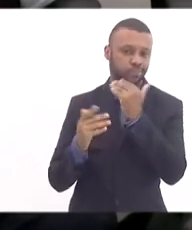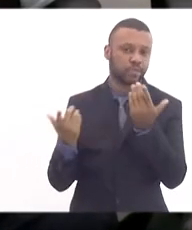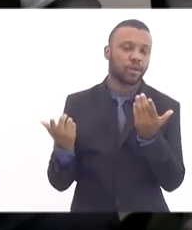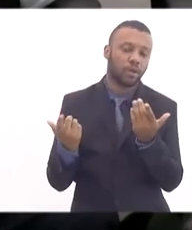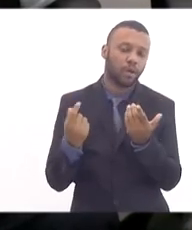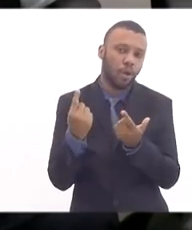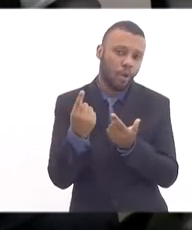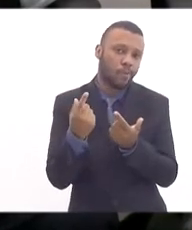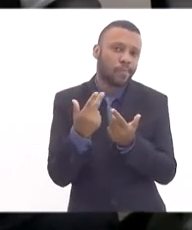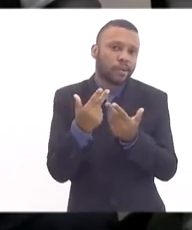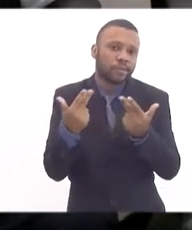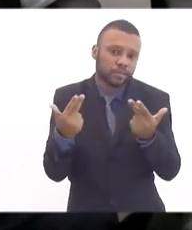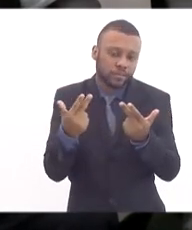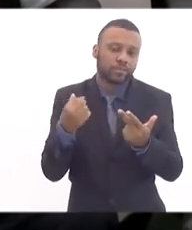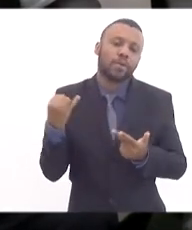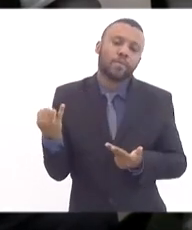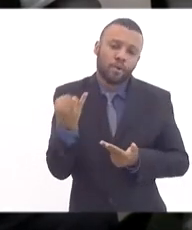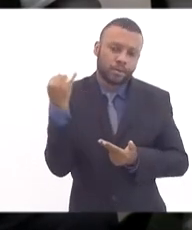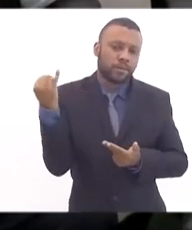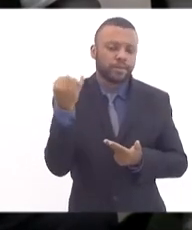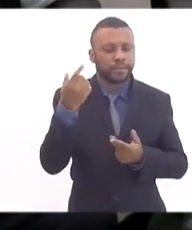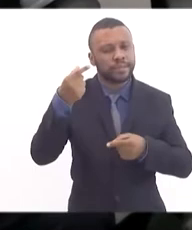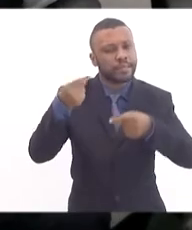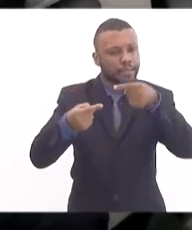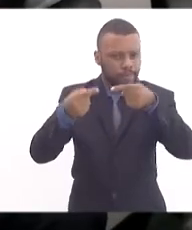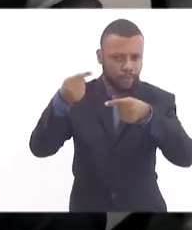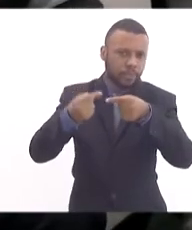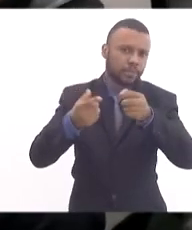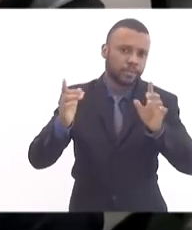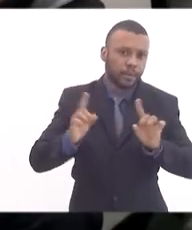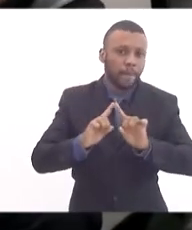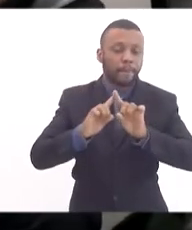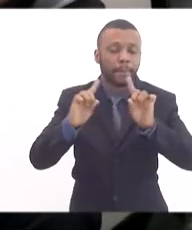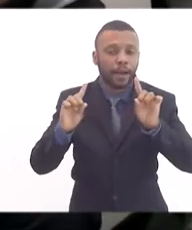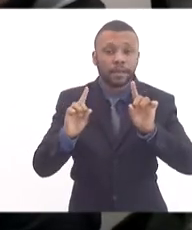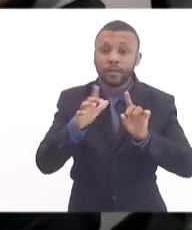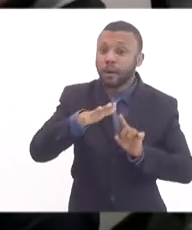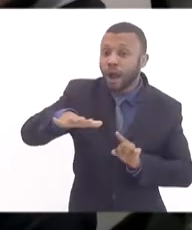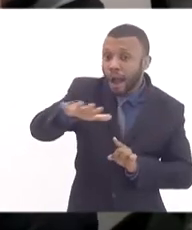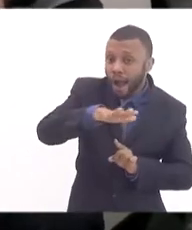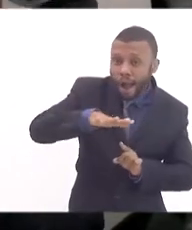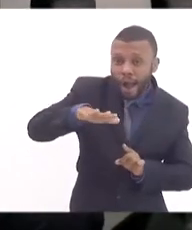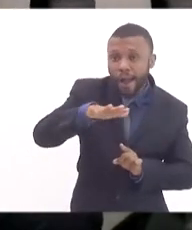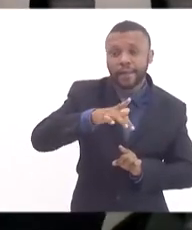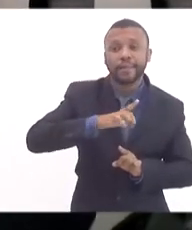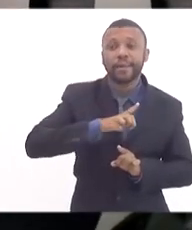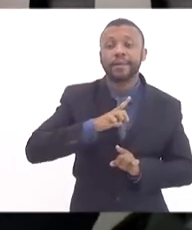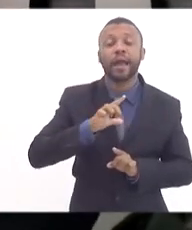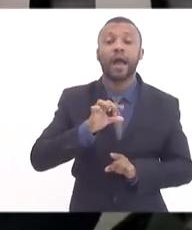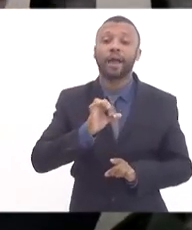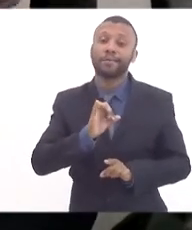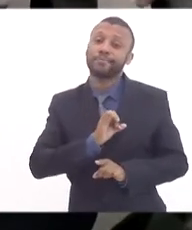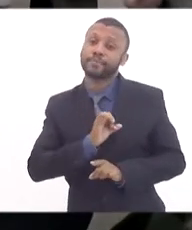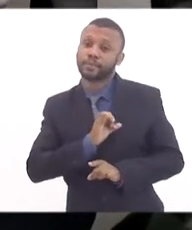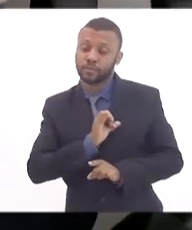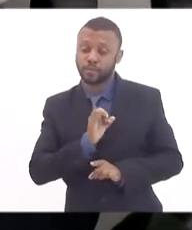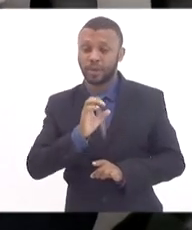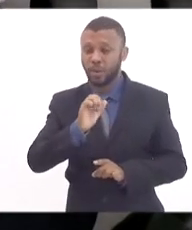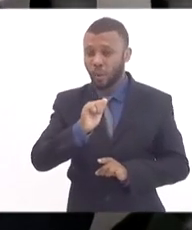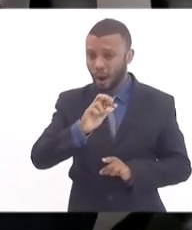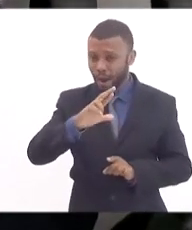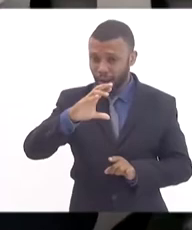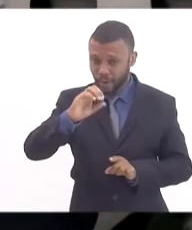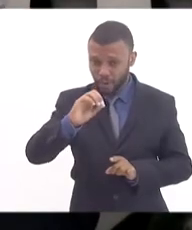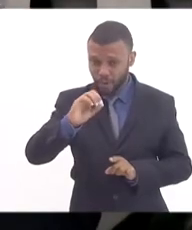questão é refletido mas é aliás são áreas inclusive até o Galo Bica em Itaboraí que o arco passa dele